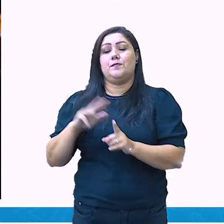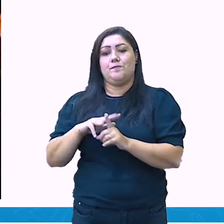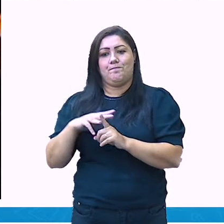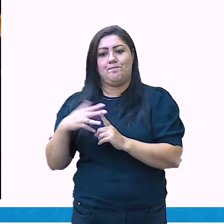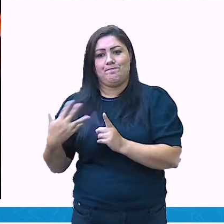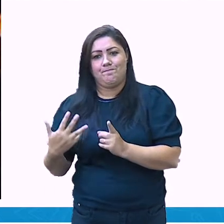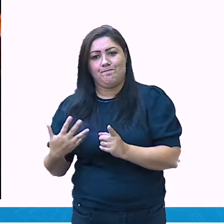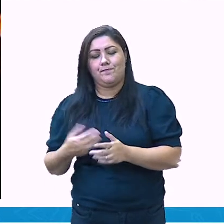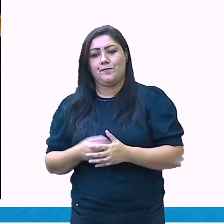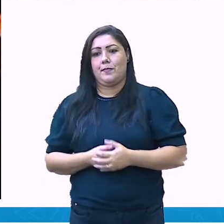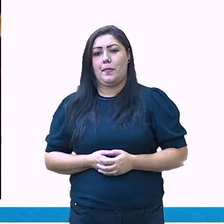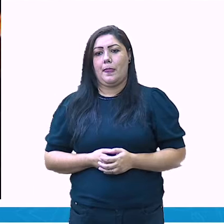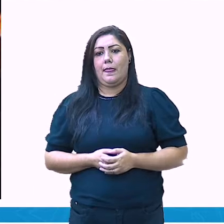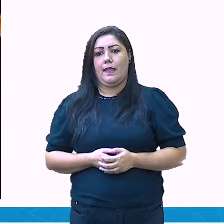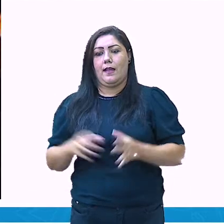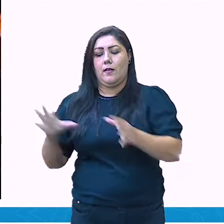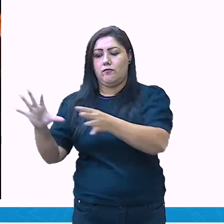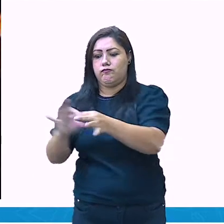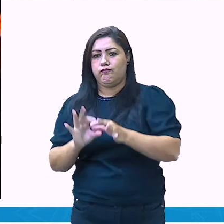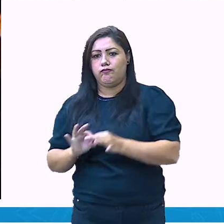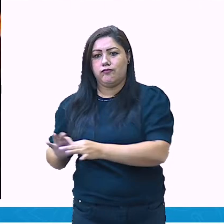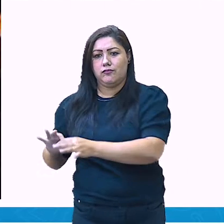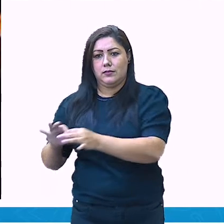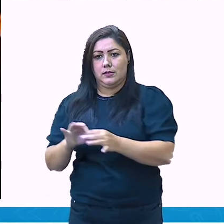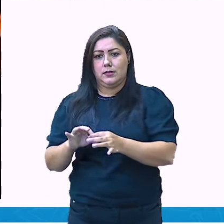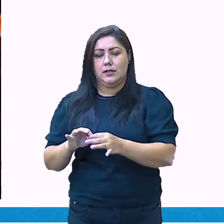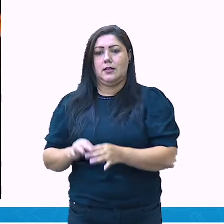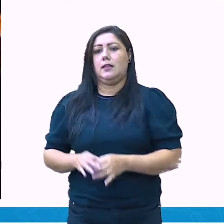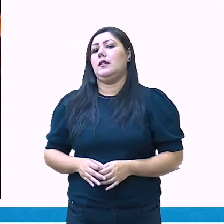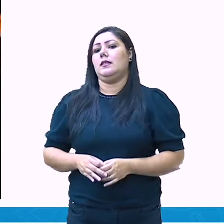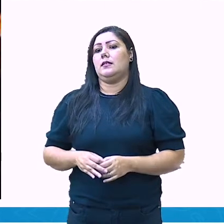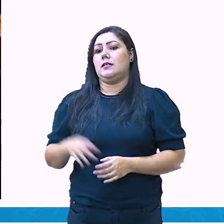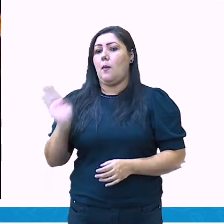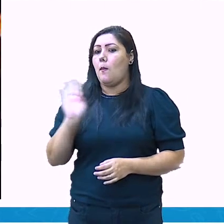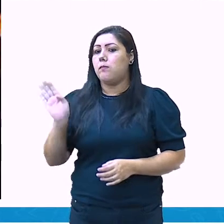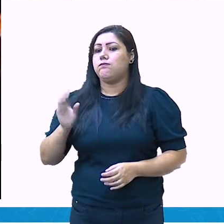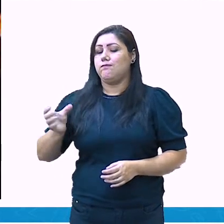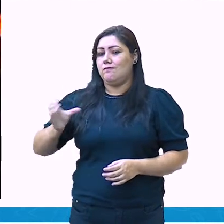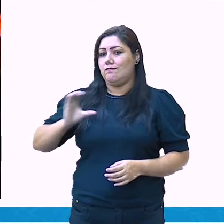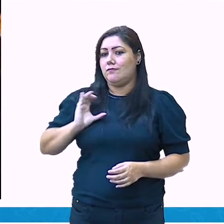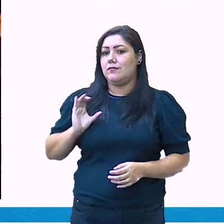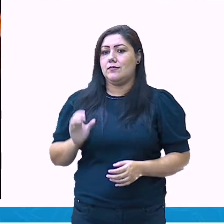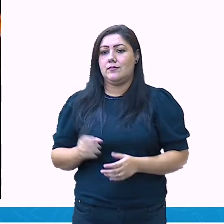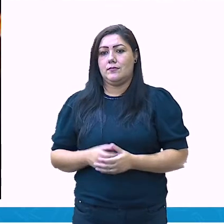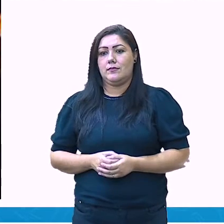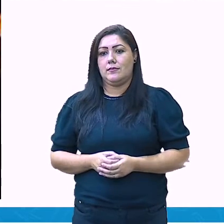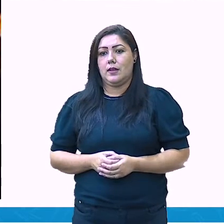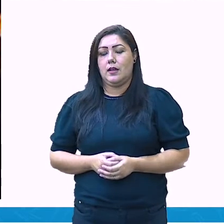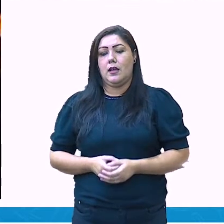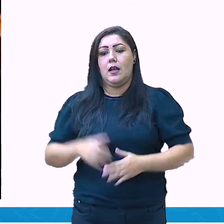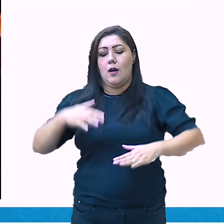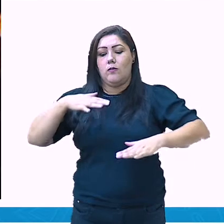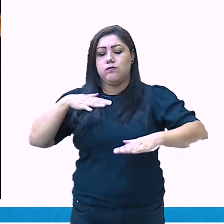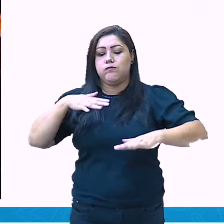a burguesia. O rompimento entre os dois grupos ocorreu em